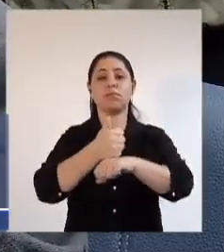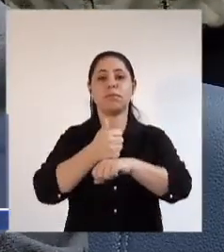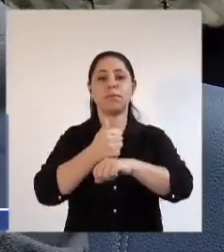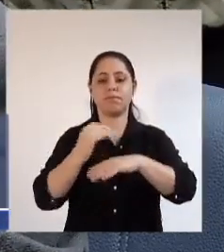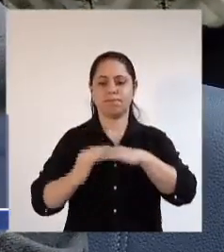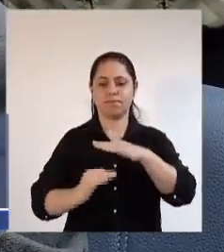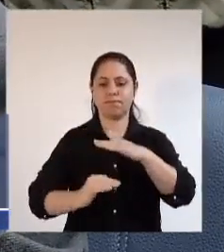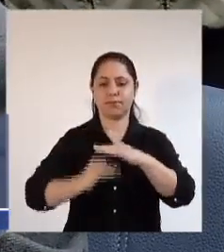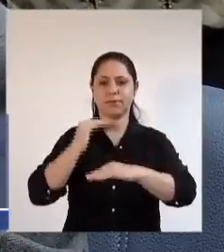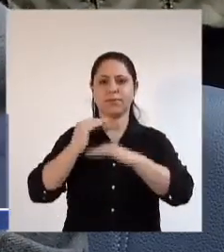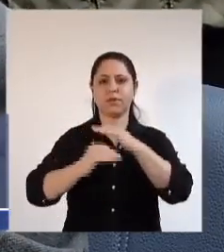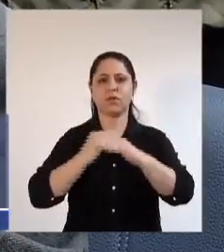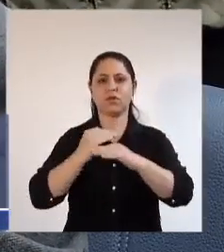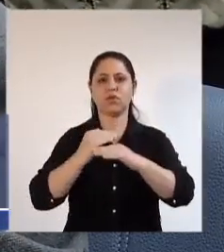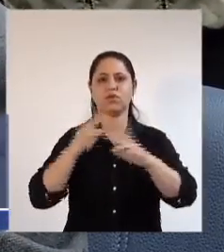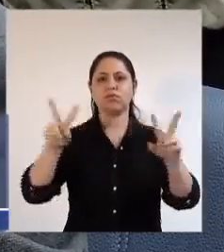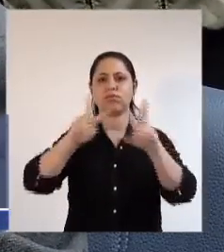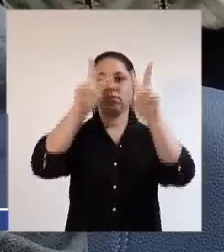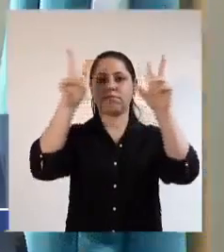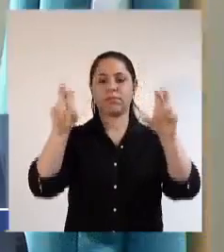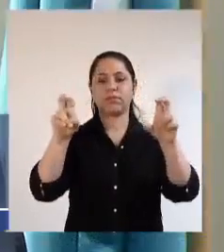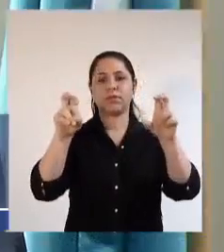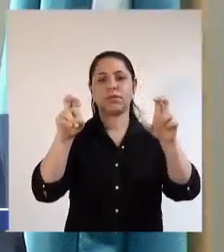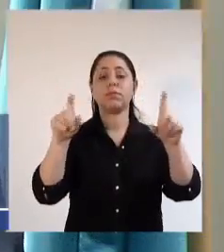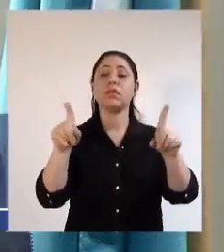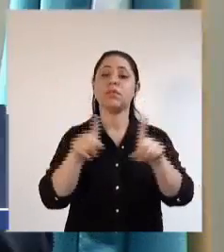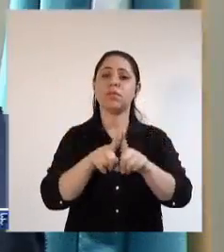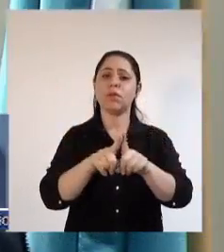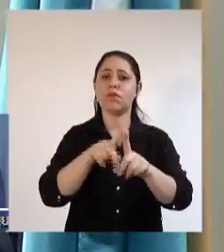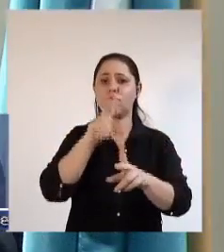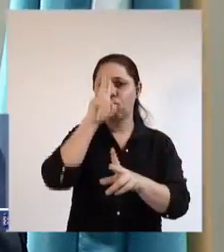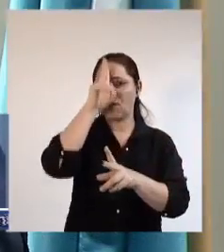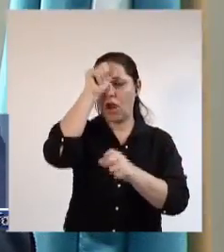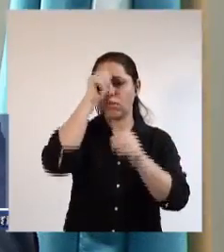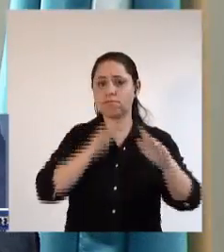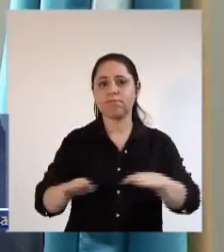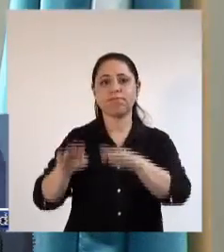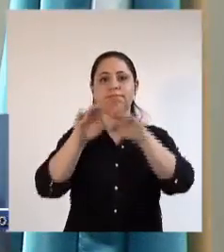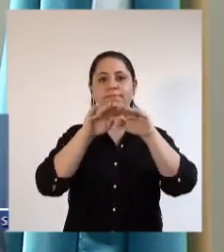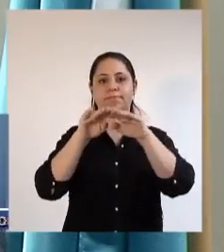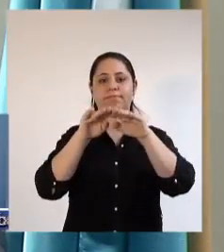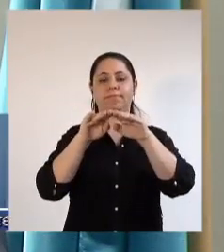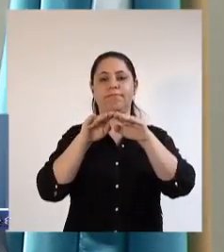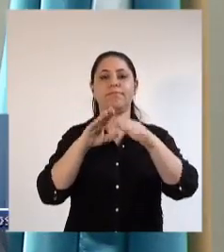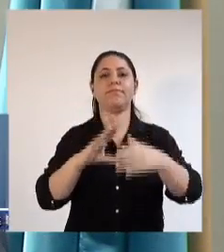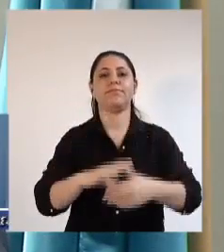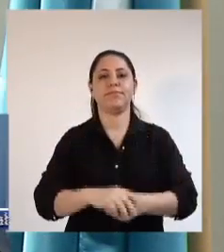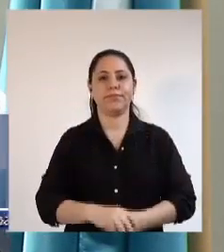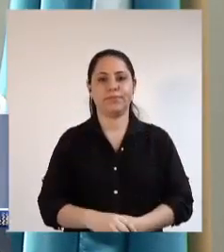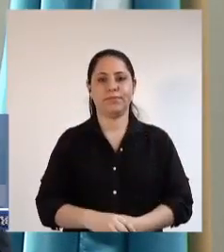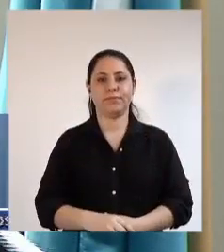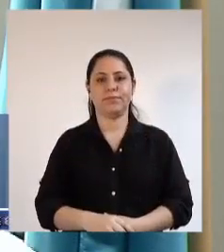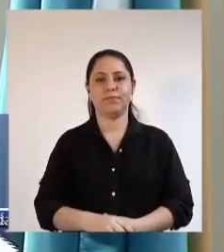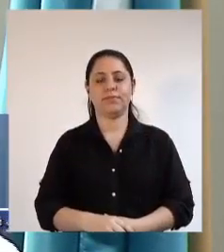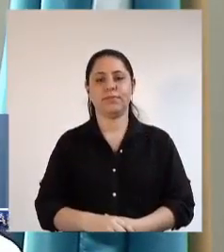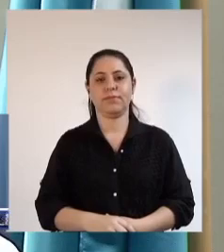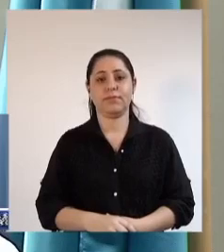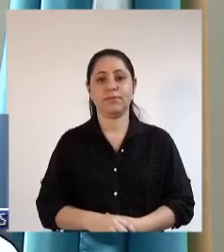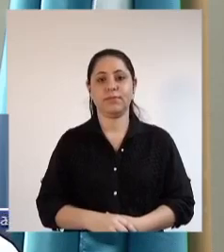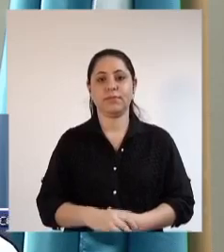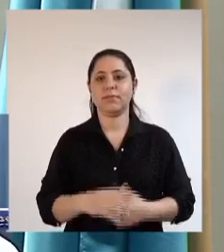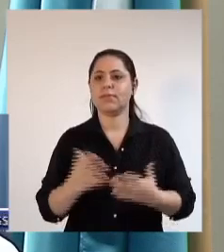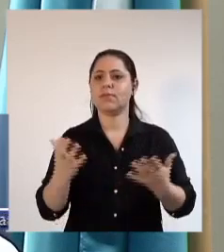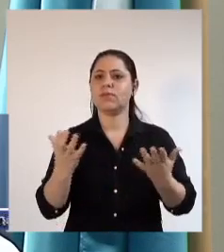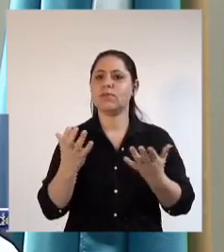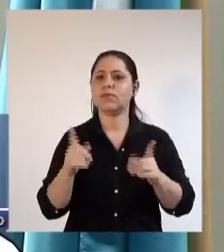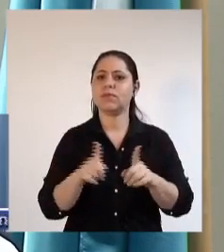de vários temas e o fortalecimento da democracia quero aqui